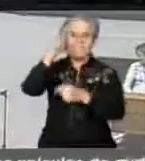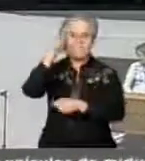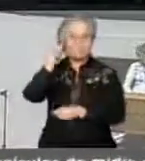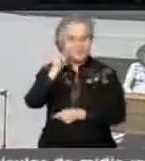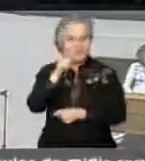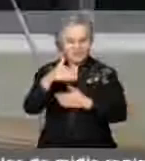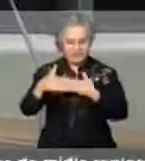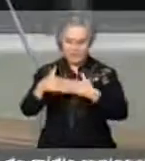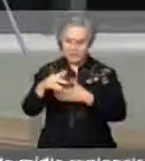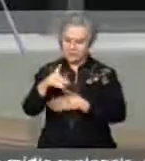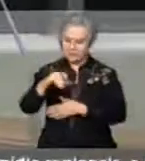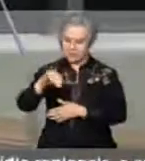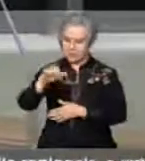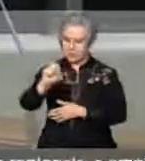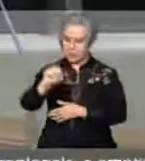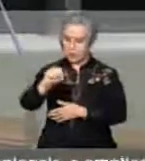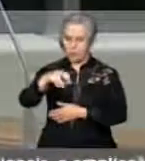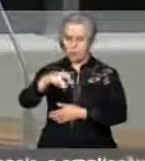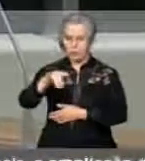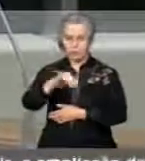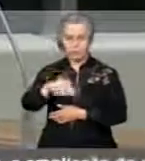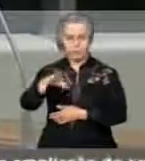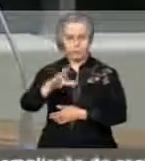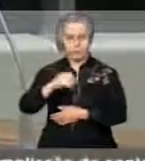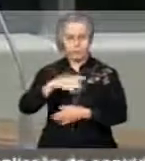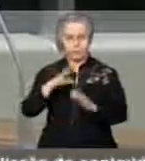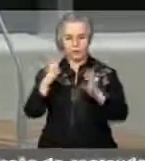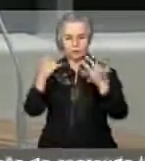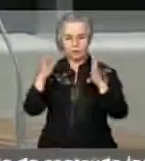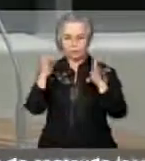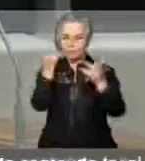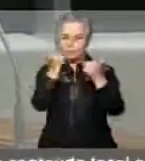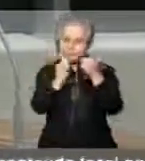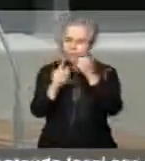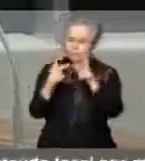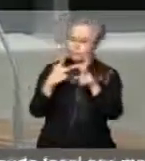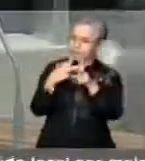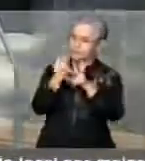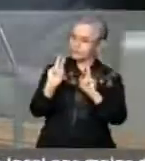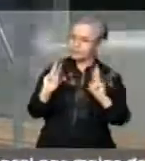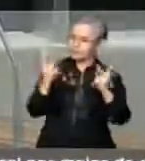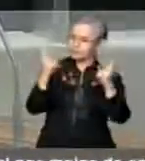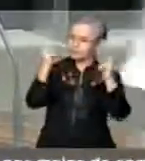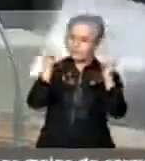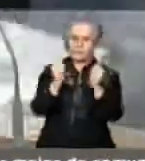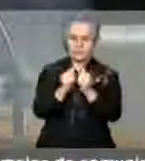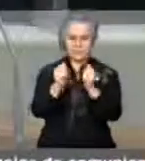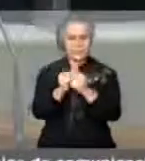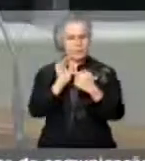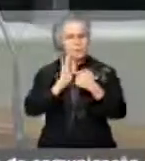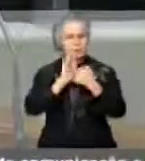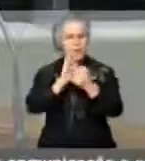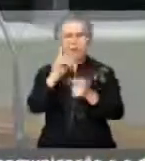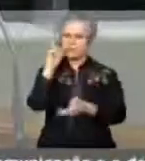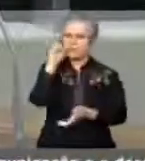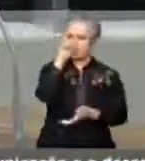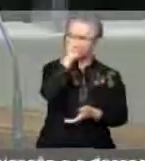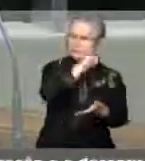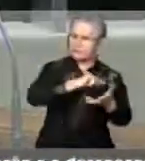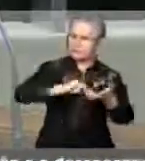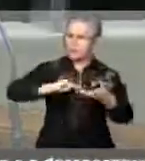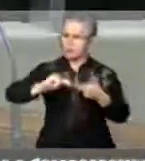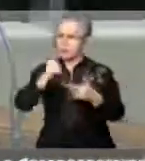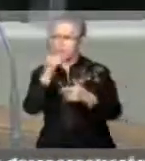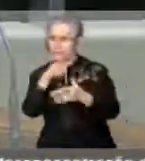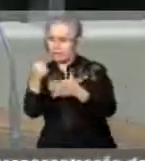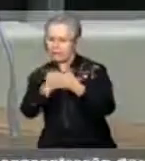A cada 8 de março, comemoram-se as conquistas, apontam-se as dificuldades, desfraldam-se